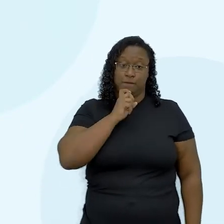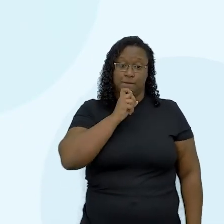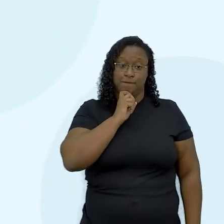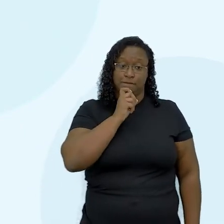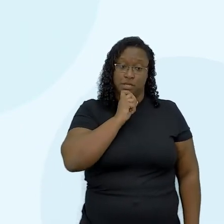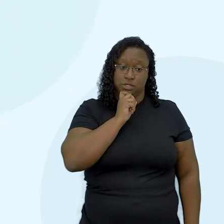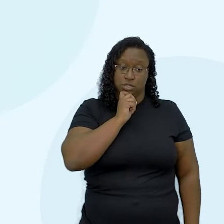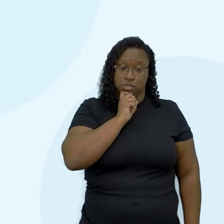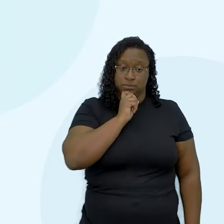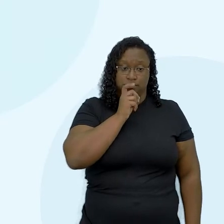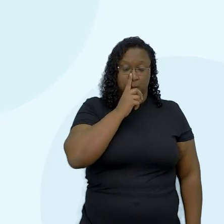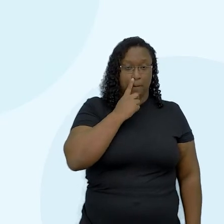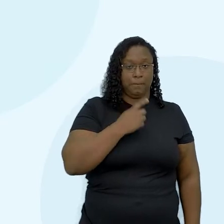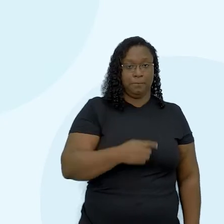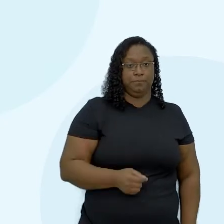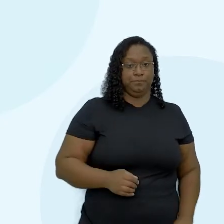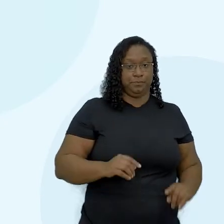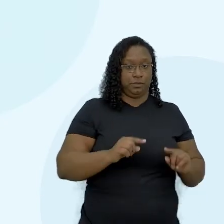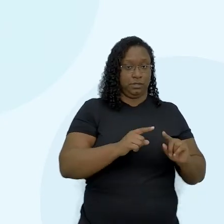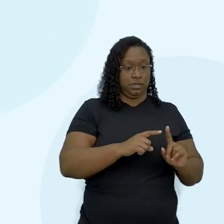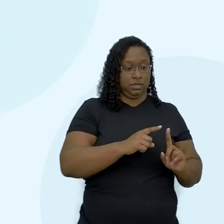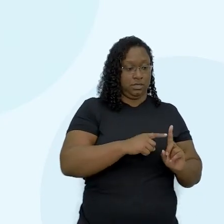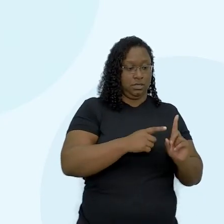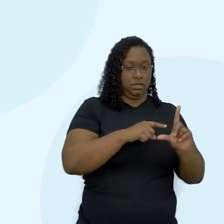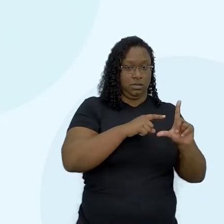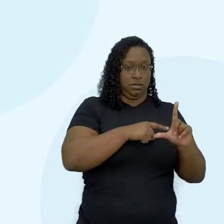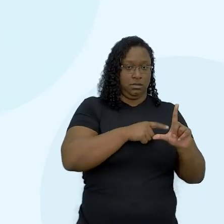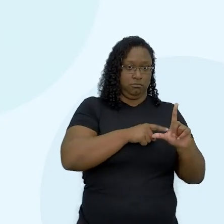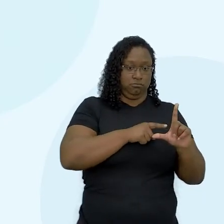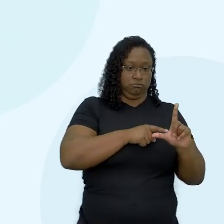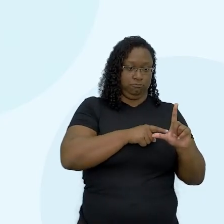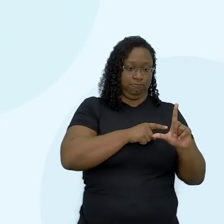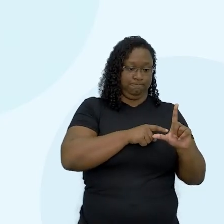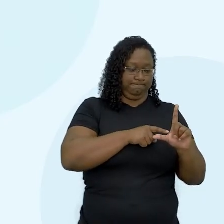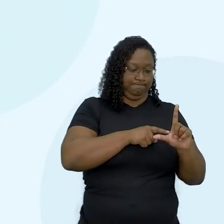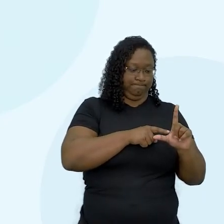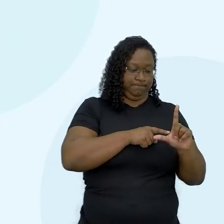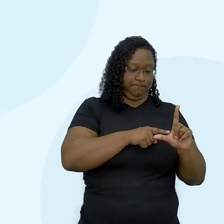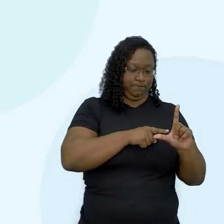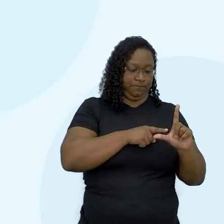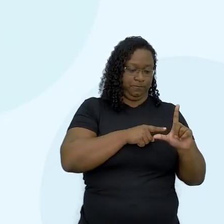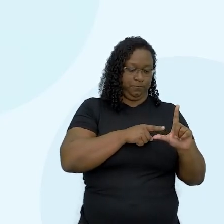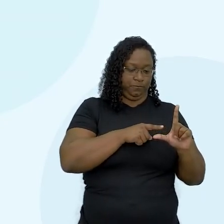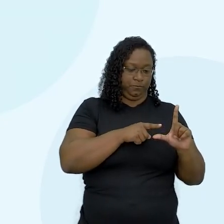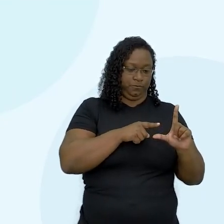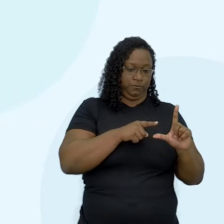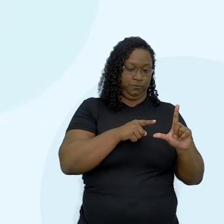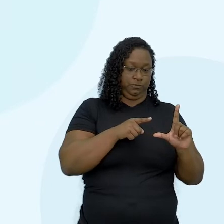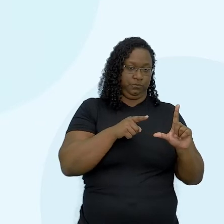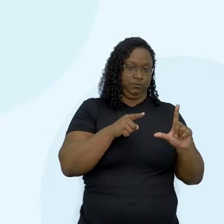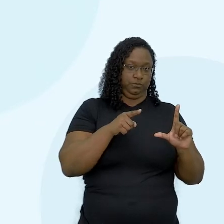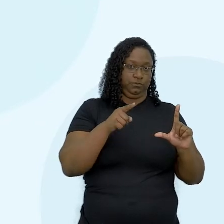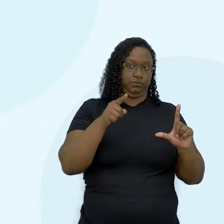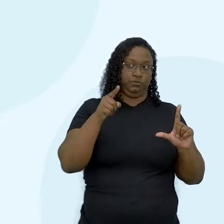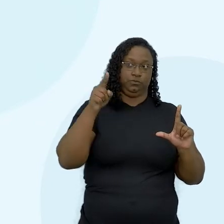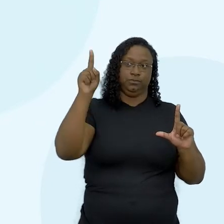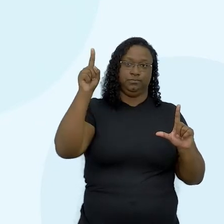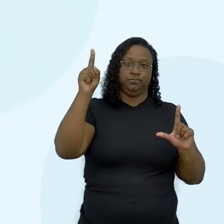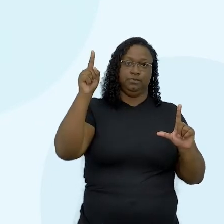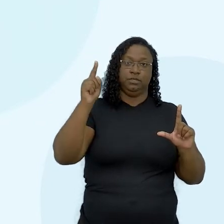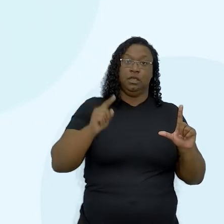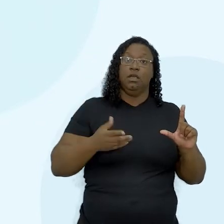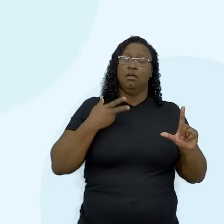Ele tá... Uma ascendência, né? Tá uma ascendência aí, mexendo. Uhum. Tá certo? Então, se a gente for falar o consumo,